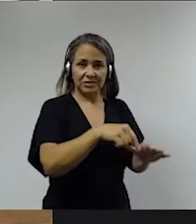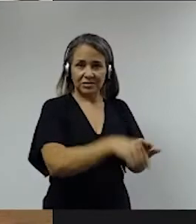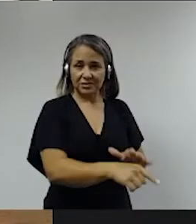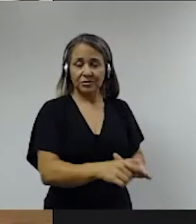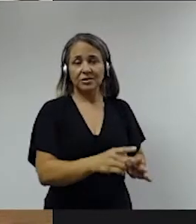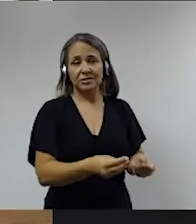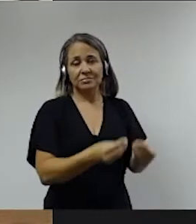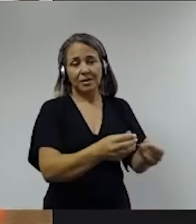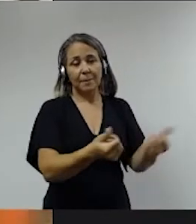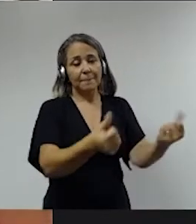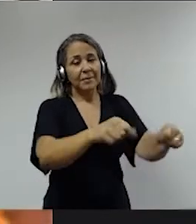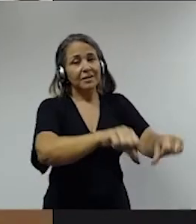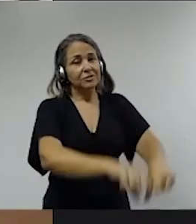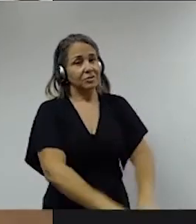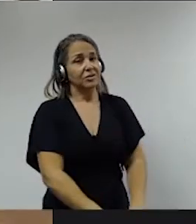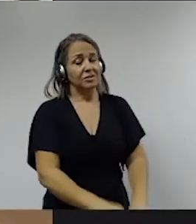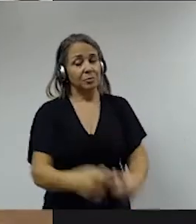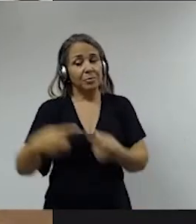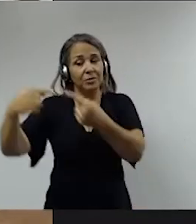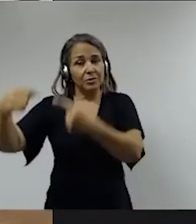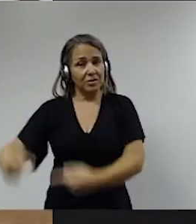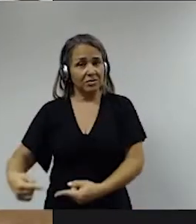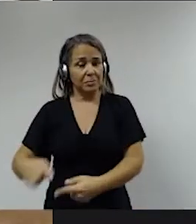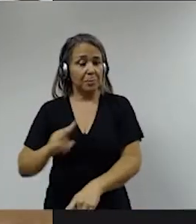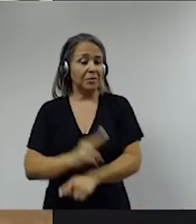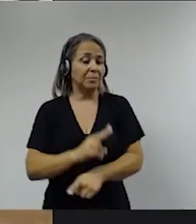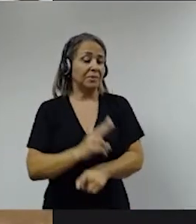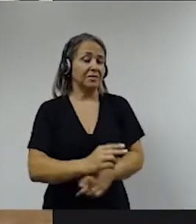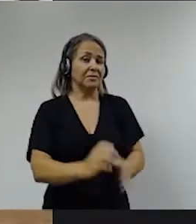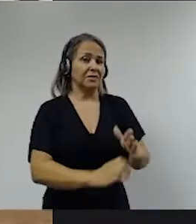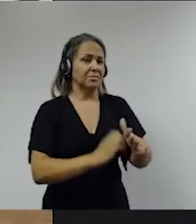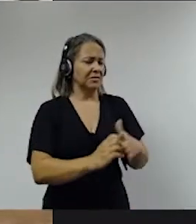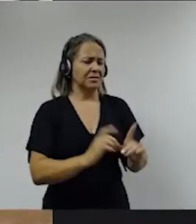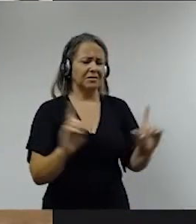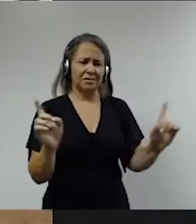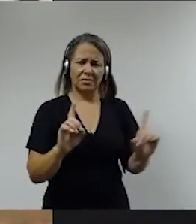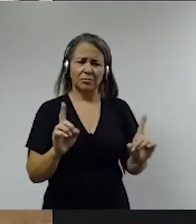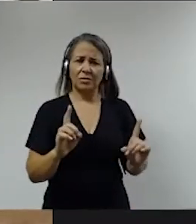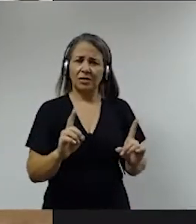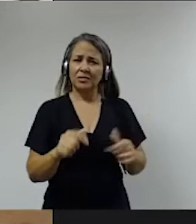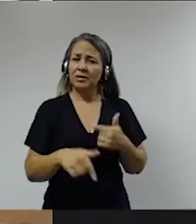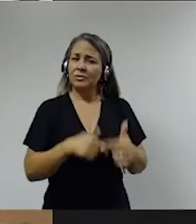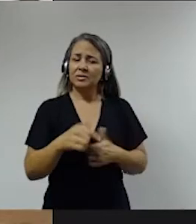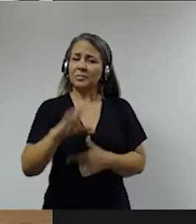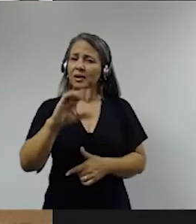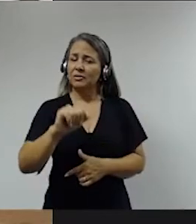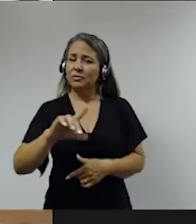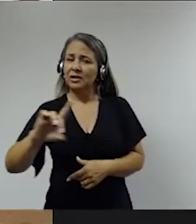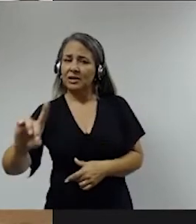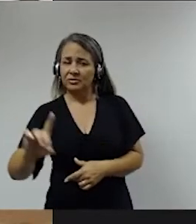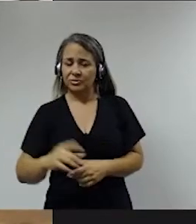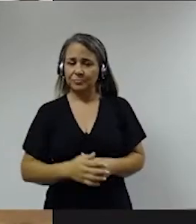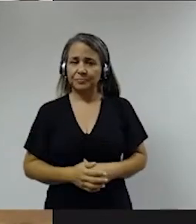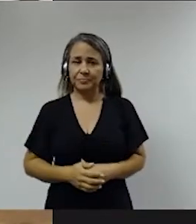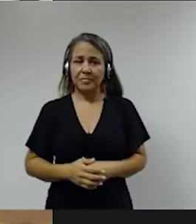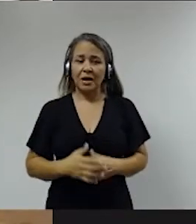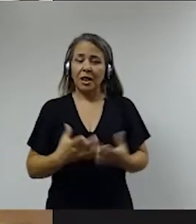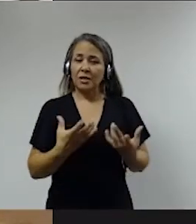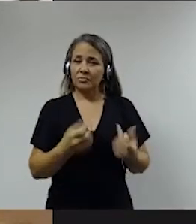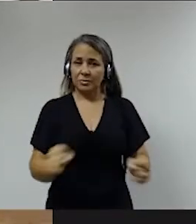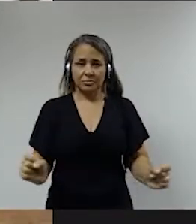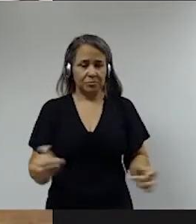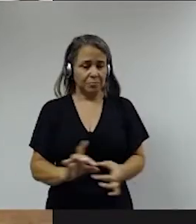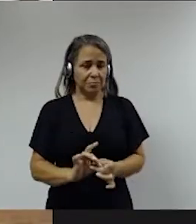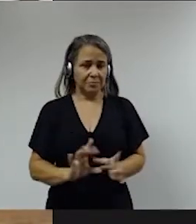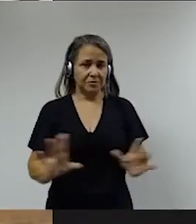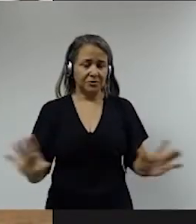gerem prejuízo para a concorrência apenas para poder preservar a empresa. Essa não é a missão institucional do CAD. O que não quer dizer, quando eu digo que não vamos permitir